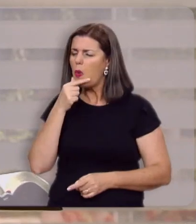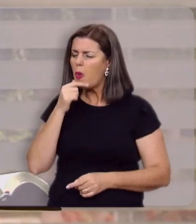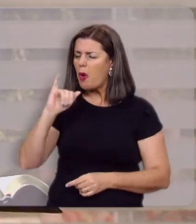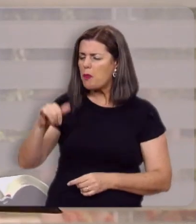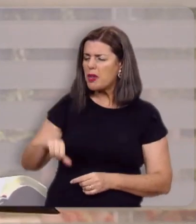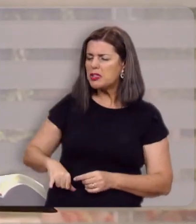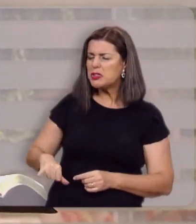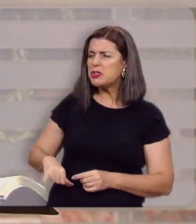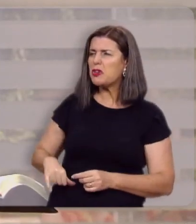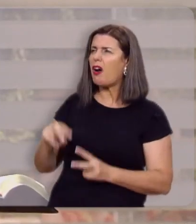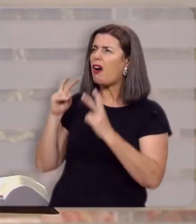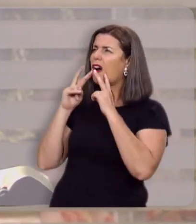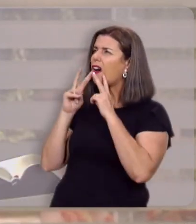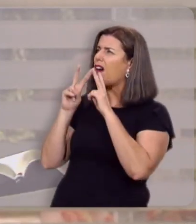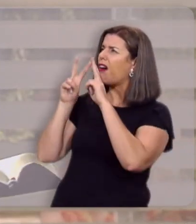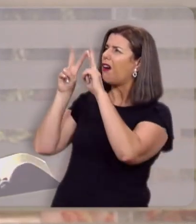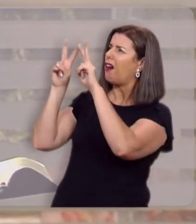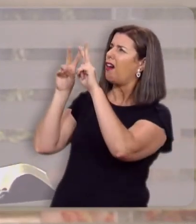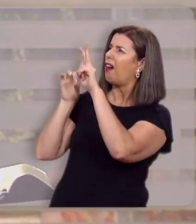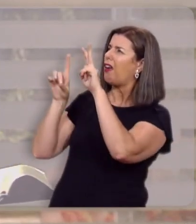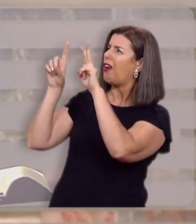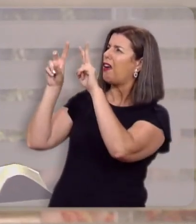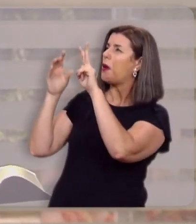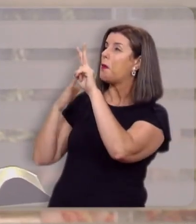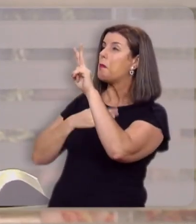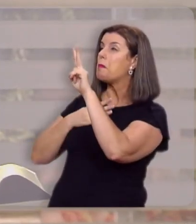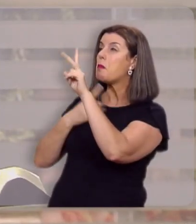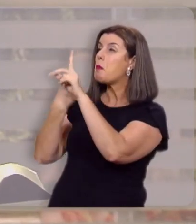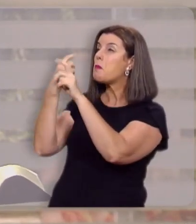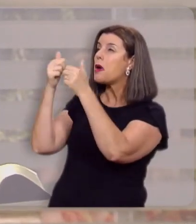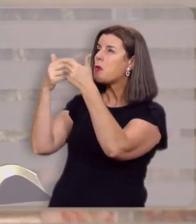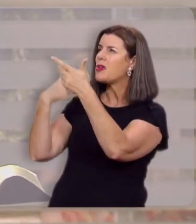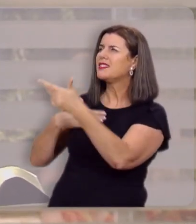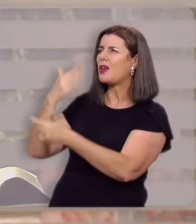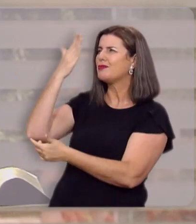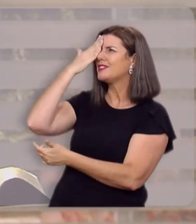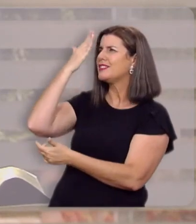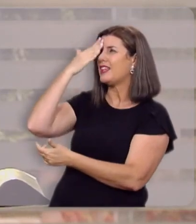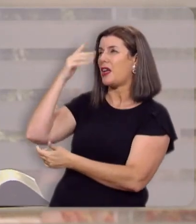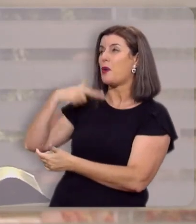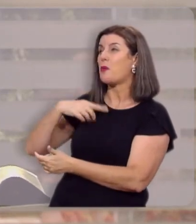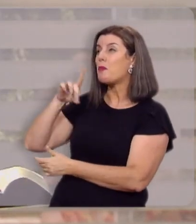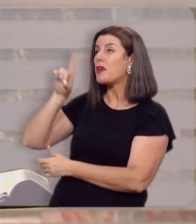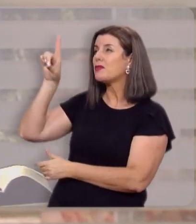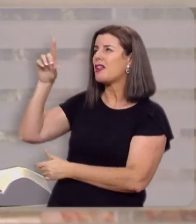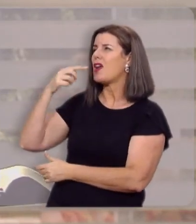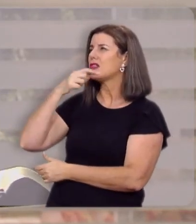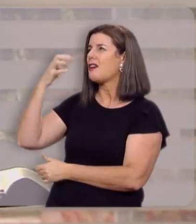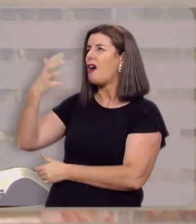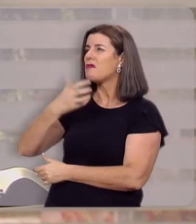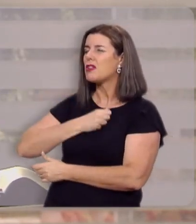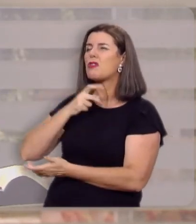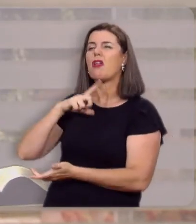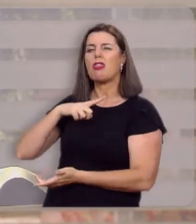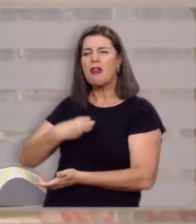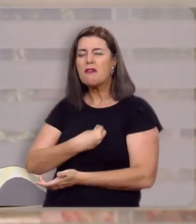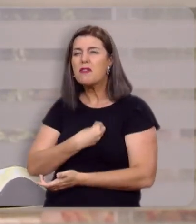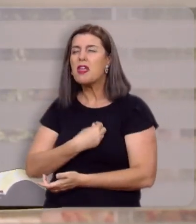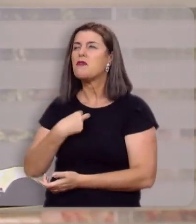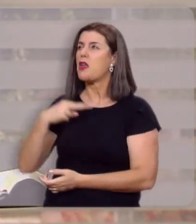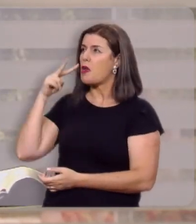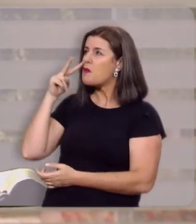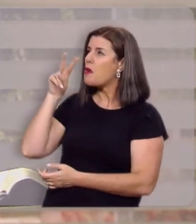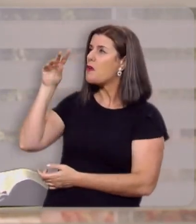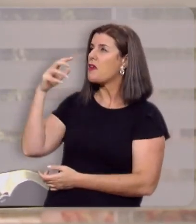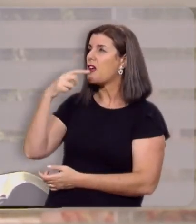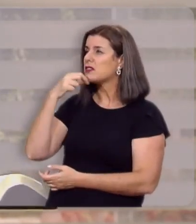poço, arranca ainda um brado de esperança e diz, mas uma coisa eu sei, é que o meu Redentor vive. E eu